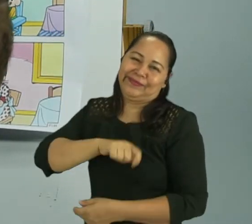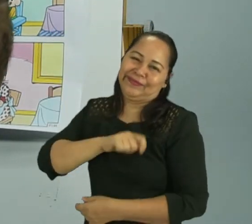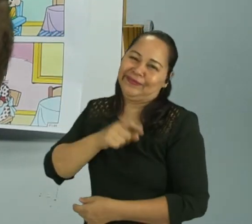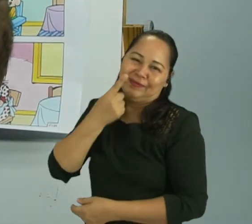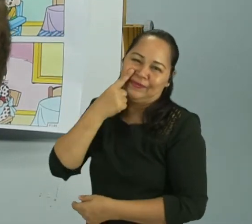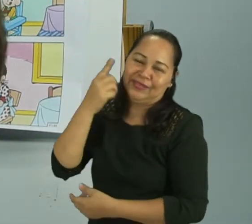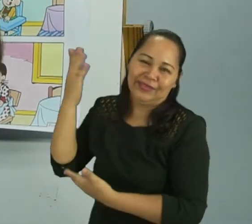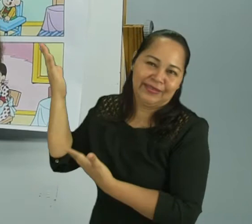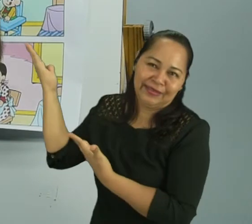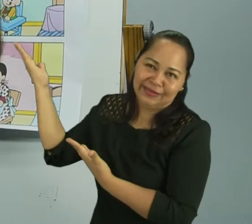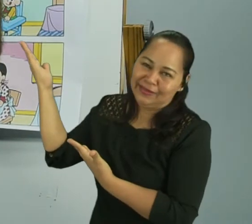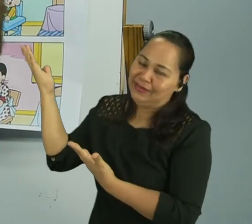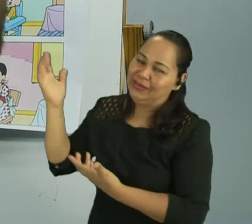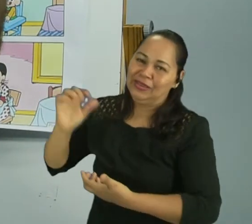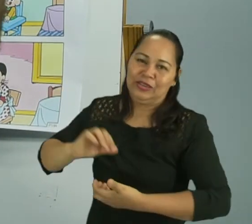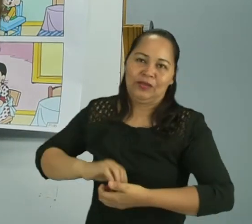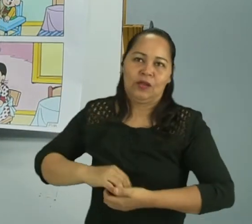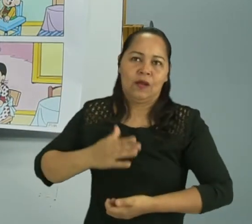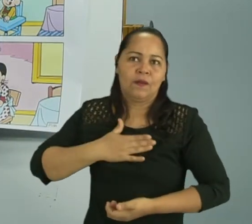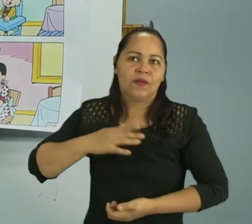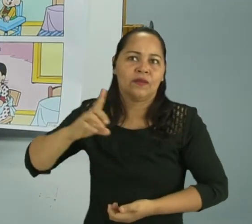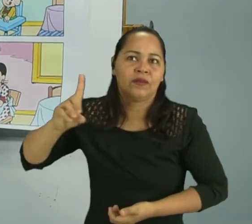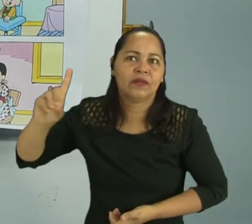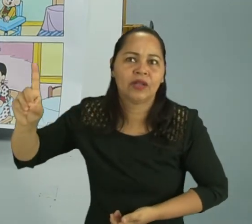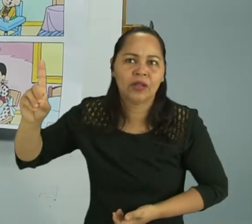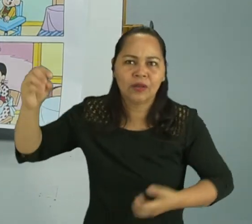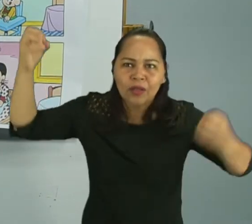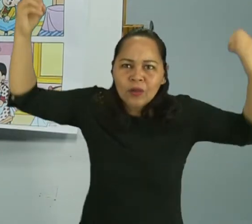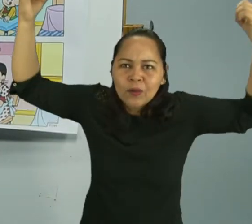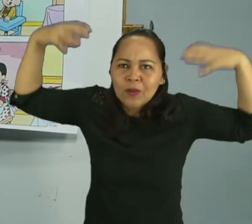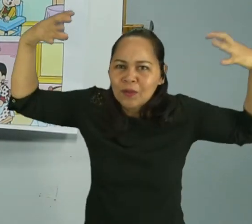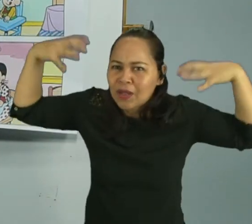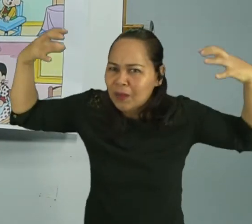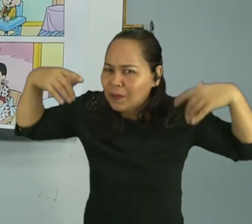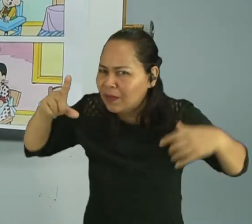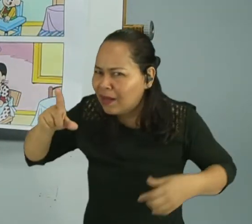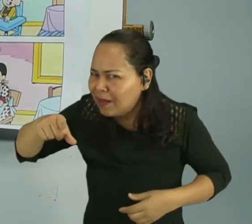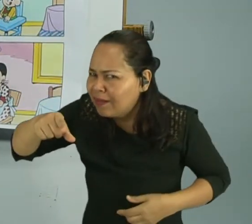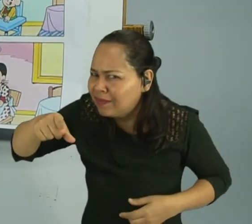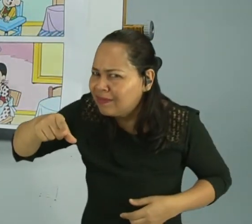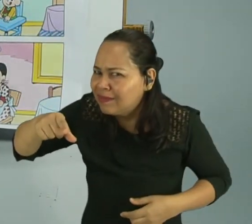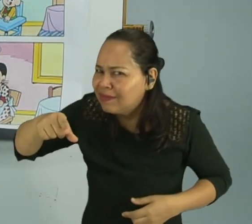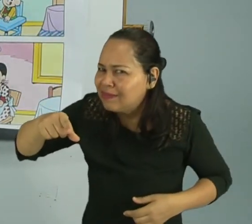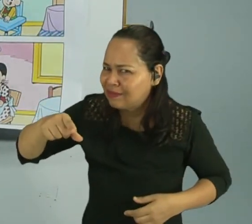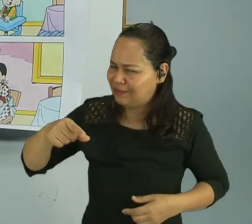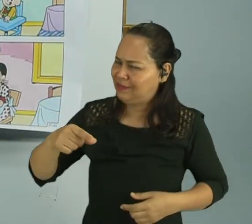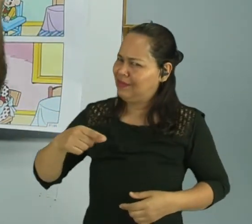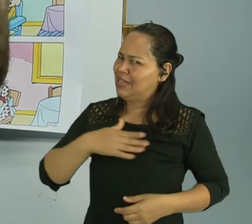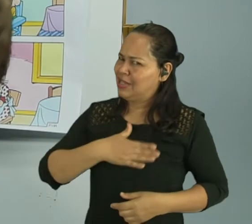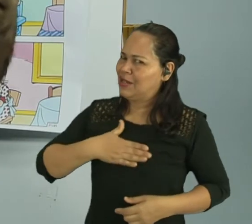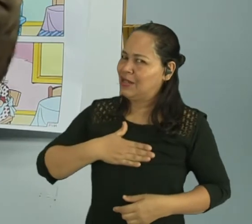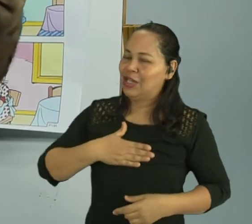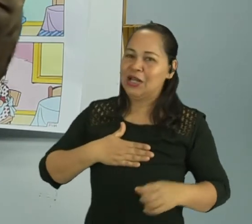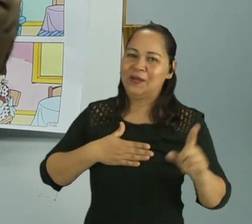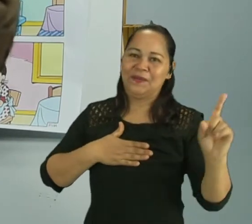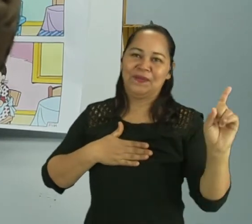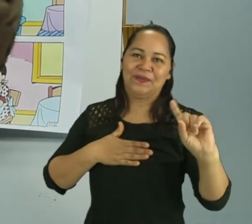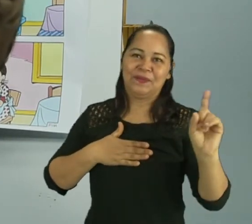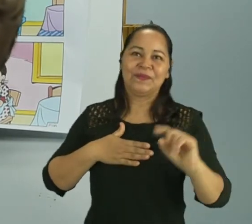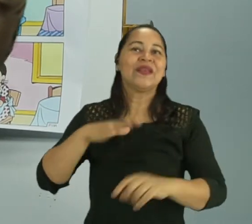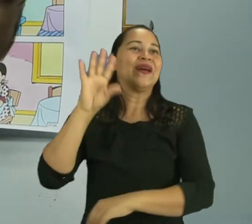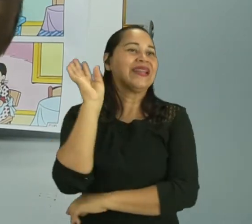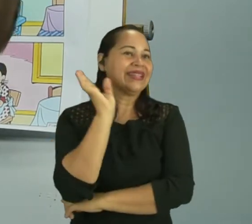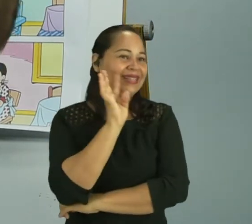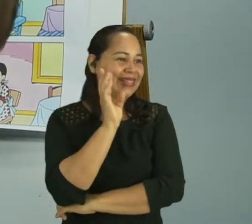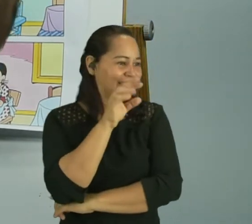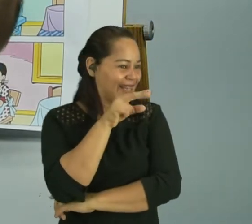né? Porque a gente olha aqui no primeiro quadrinho, né? Você fala, meu Deus, o Cascão tomou banho, o Cascão tá na água. Aí aqui, ó, ele